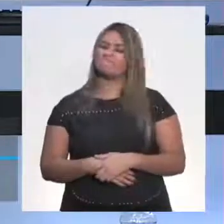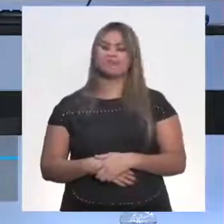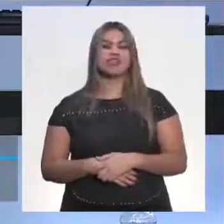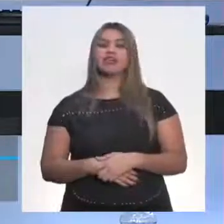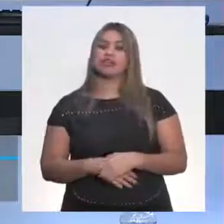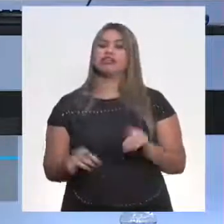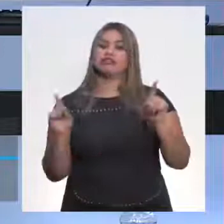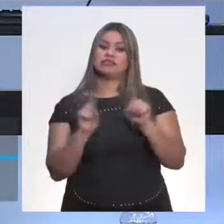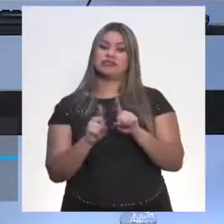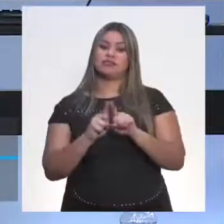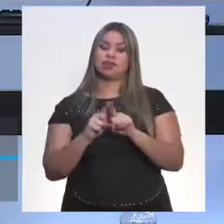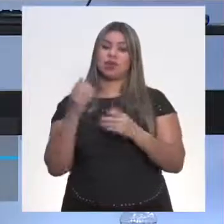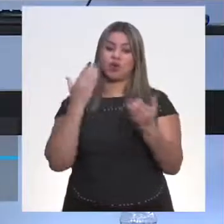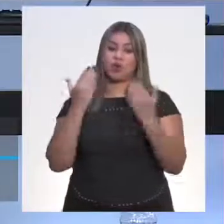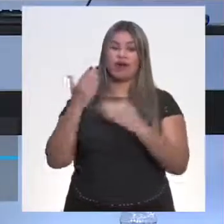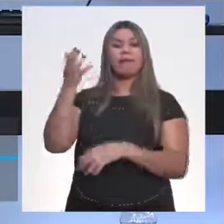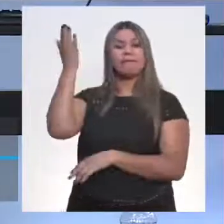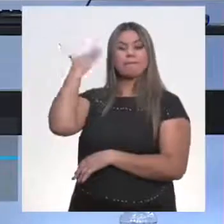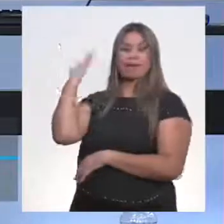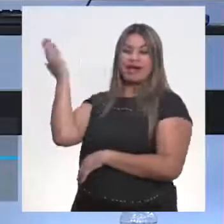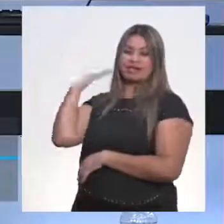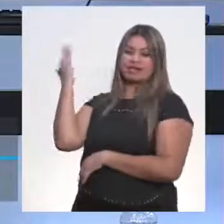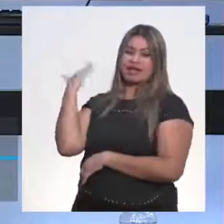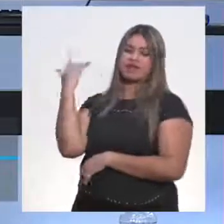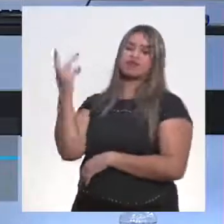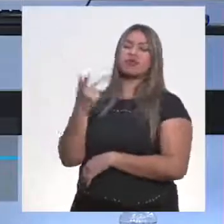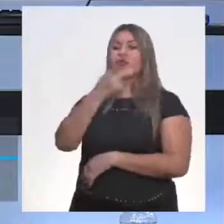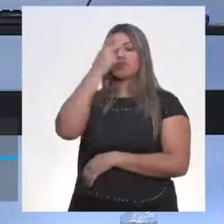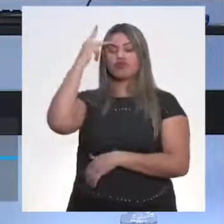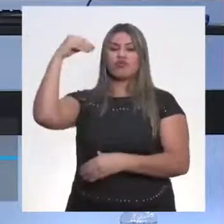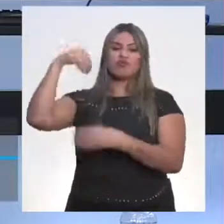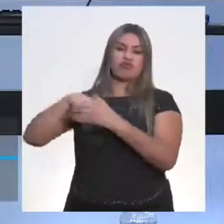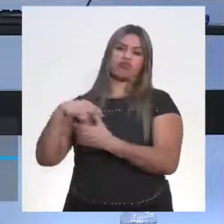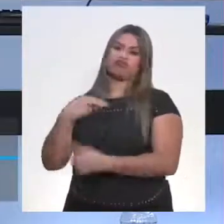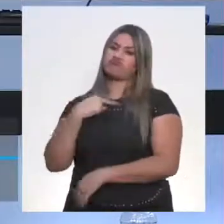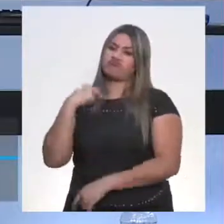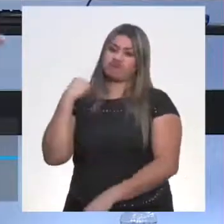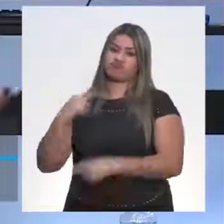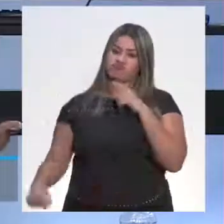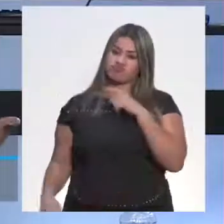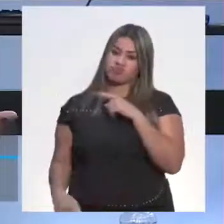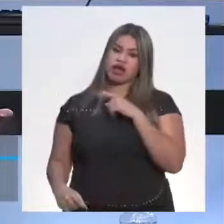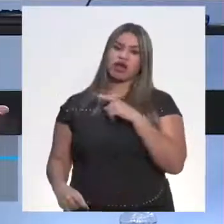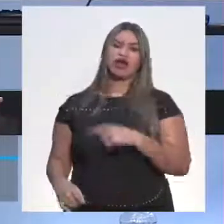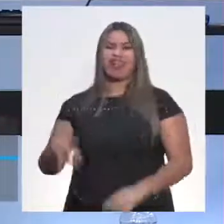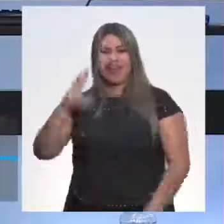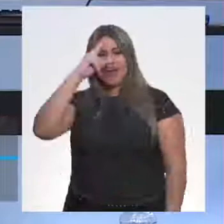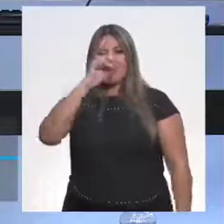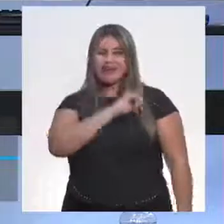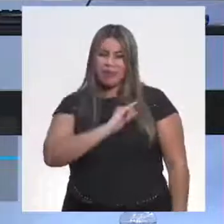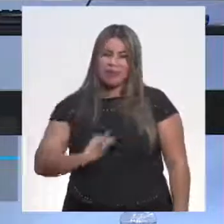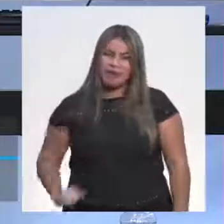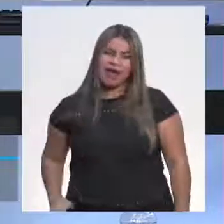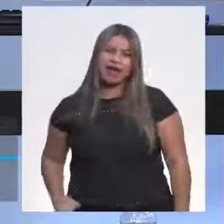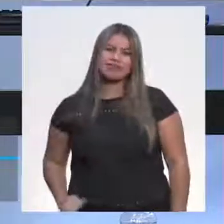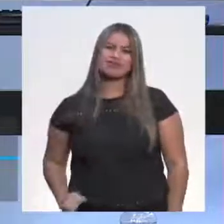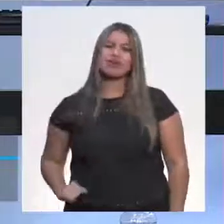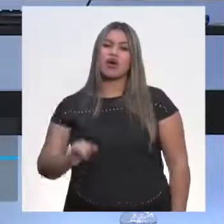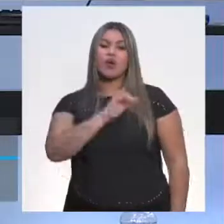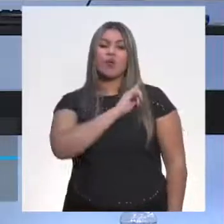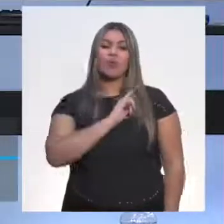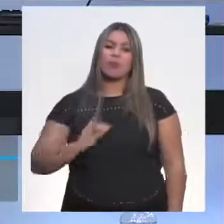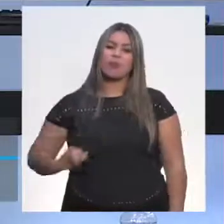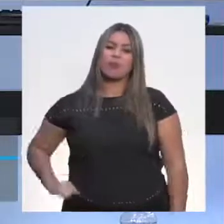comparado com passado né que muitas pessoas não podiam votar né desde o império né só podiam